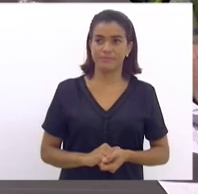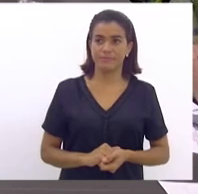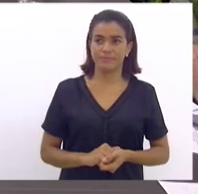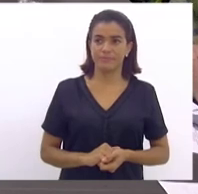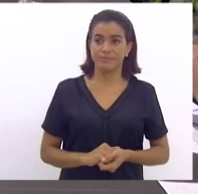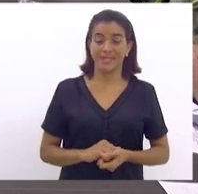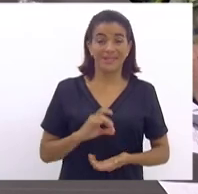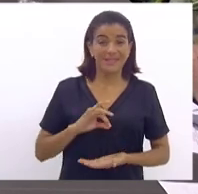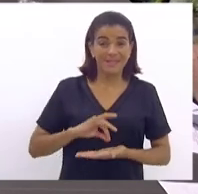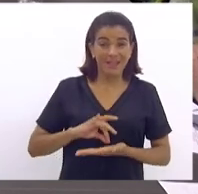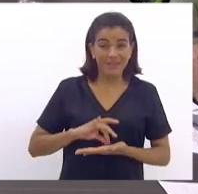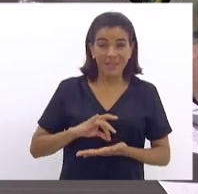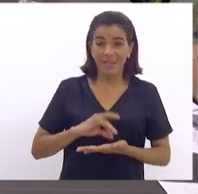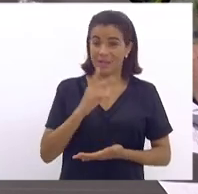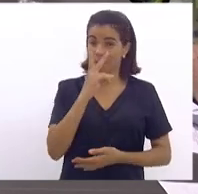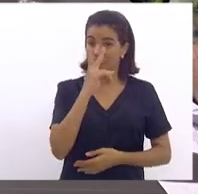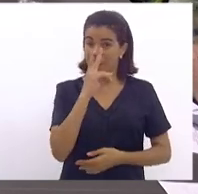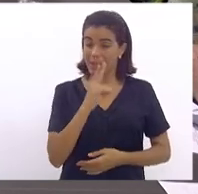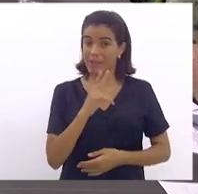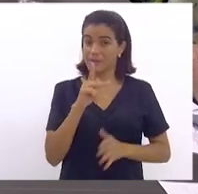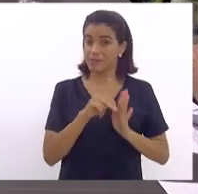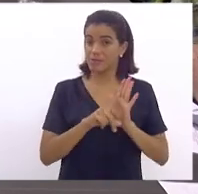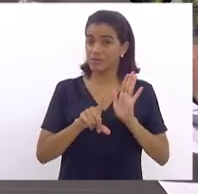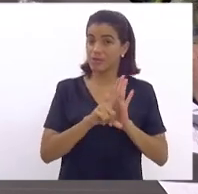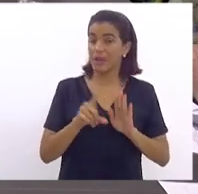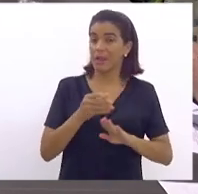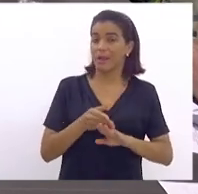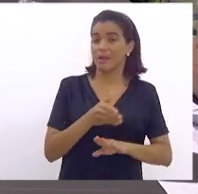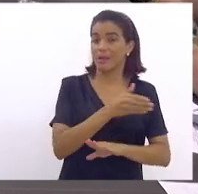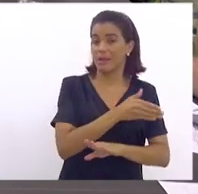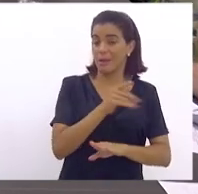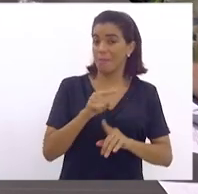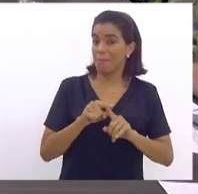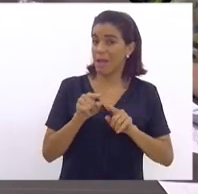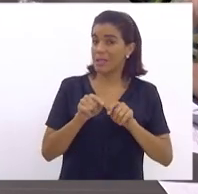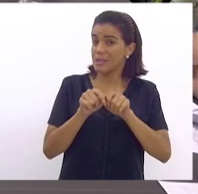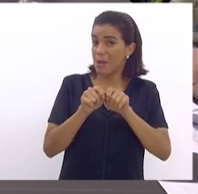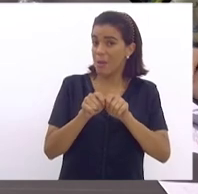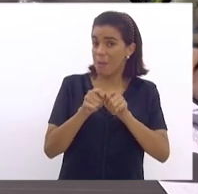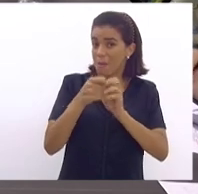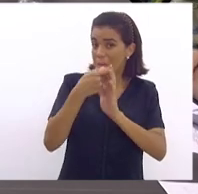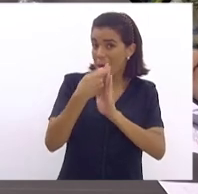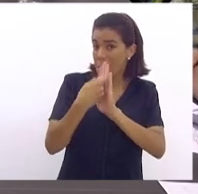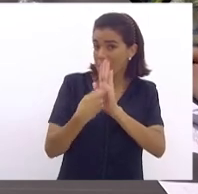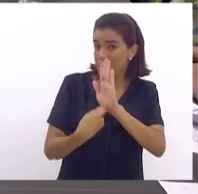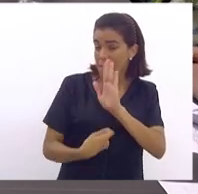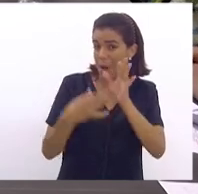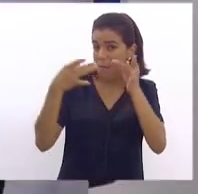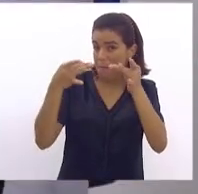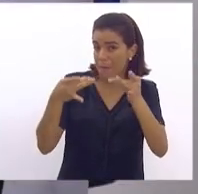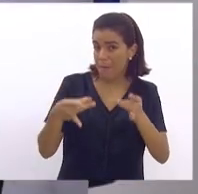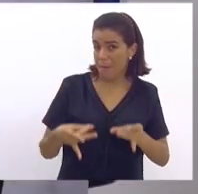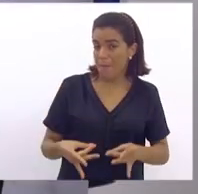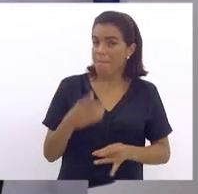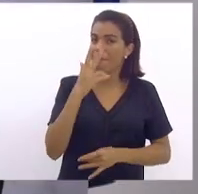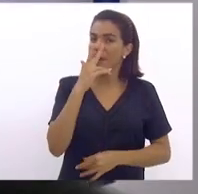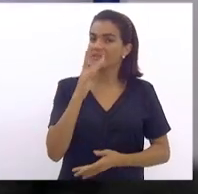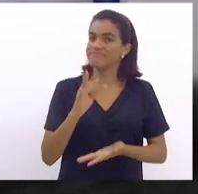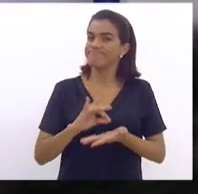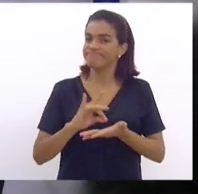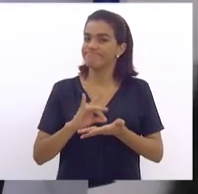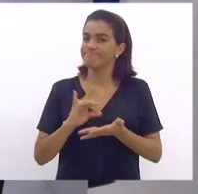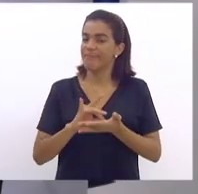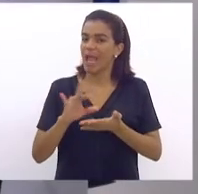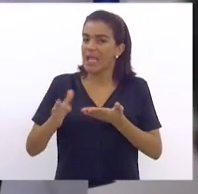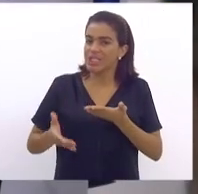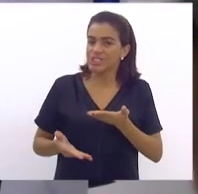Na verdade, me parece que esse projeto é anterior, mais abrangente, esse aqui é um pouco mais específico, mas me parece verdadeiramente que seria o caso de